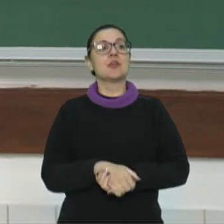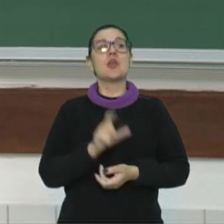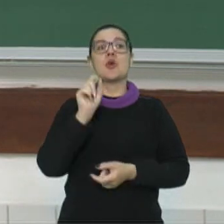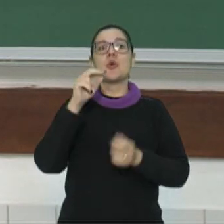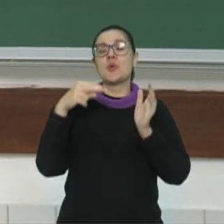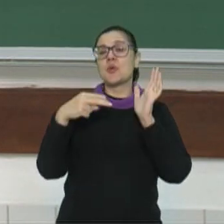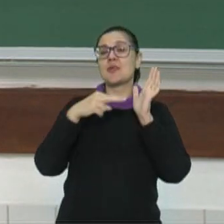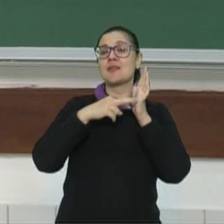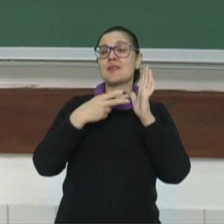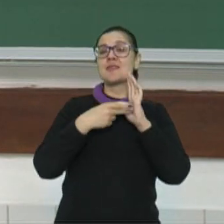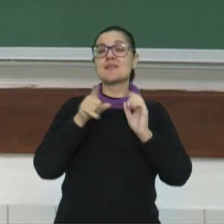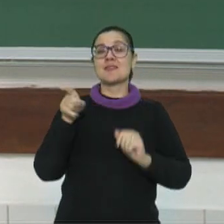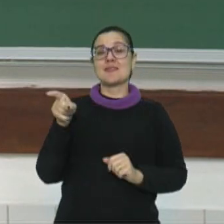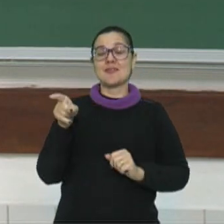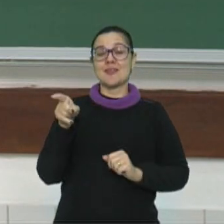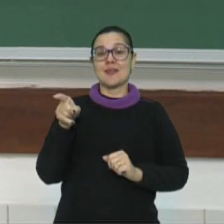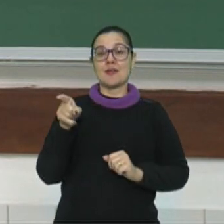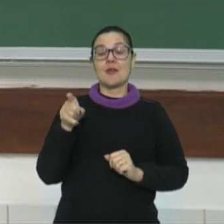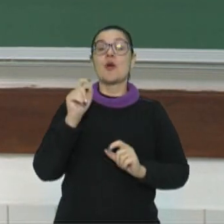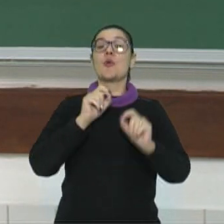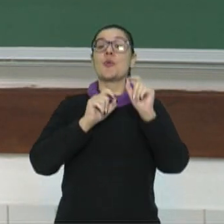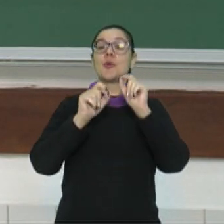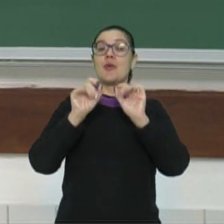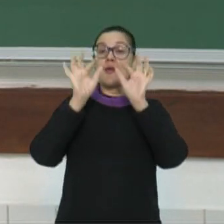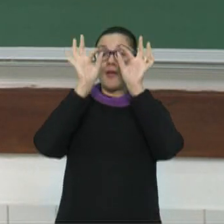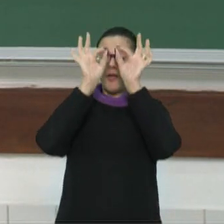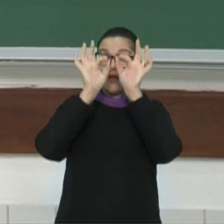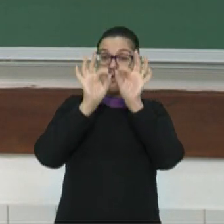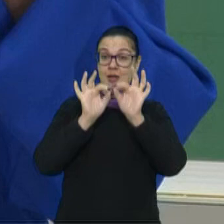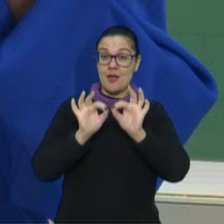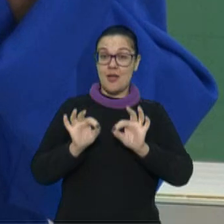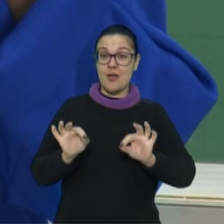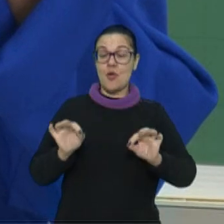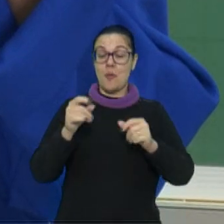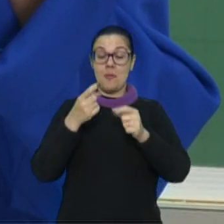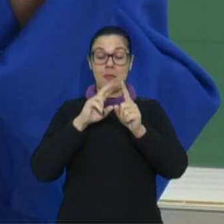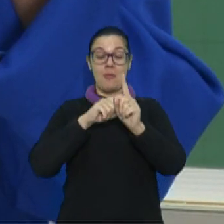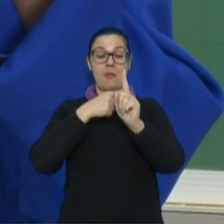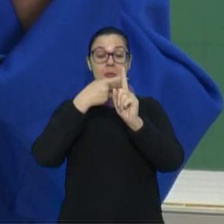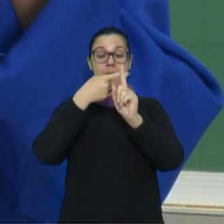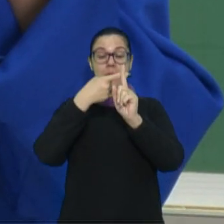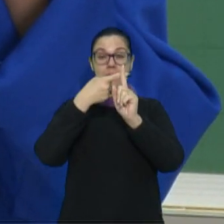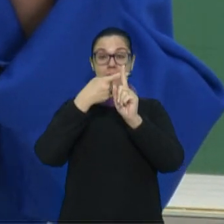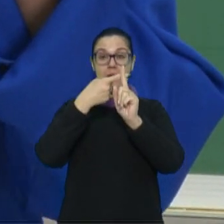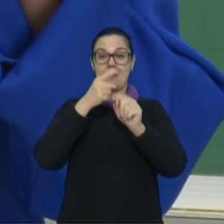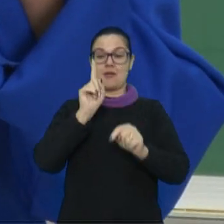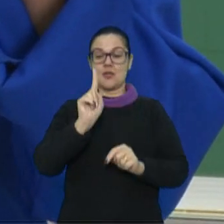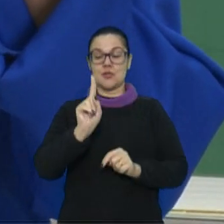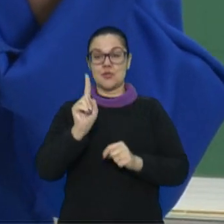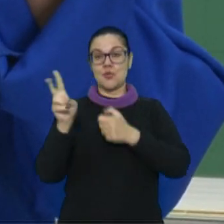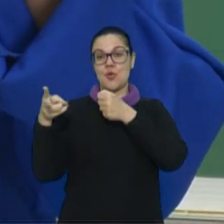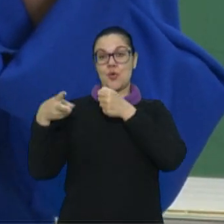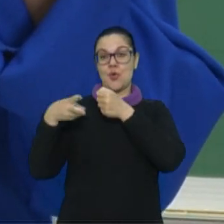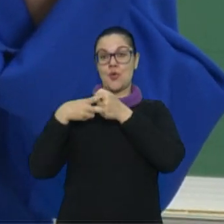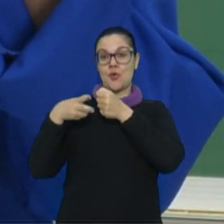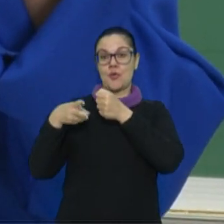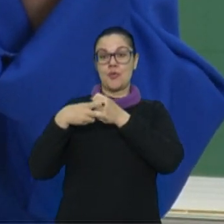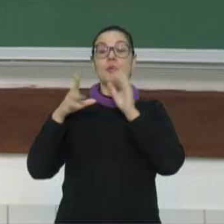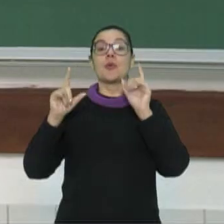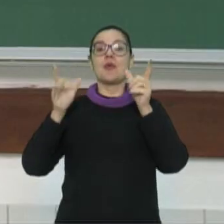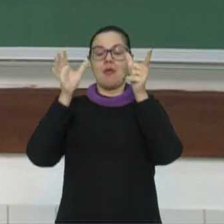é isso aqui que eu falei para vocês? Isso aqui lembra você o que, ó? Mais que um verbo, lembra